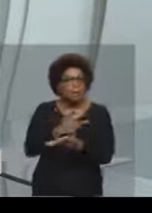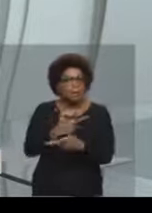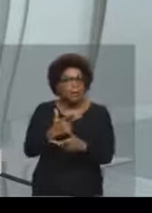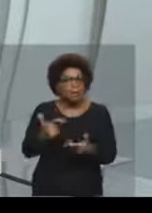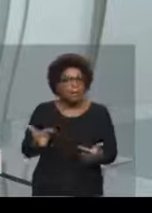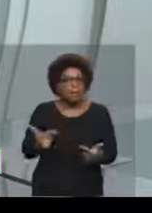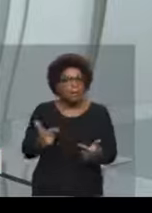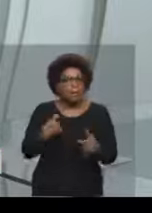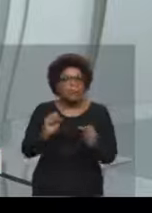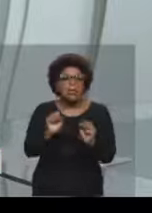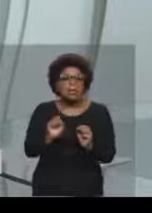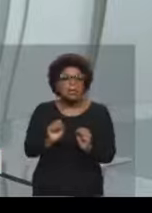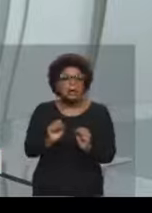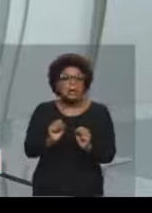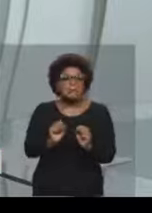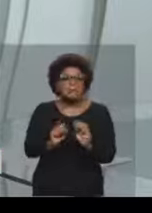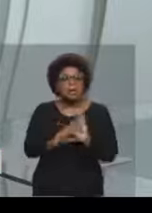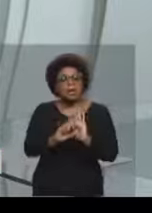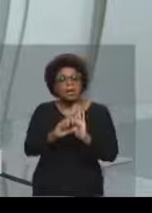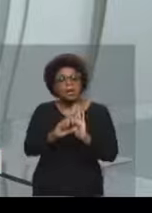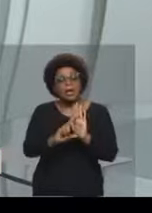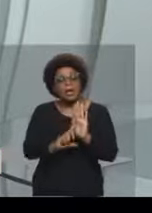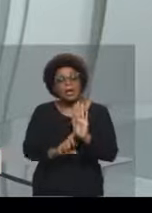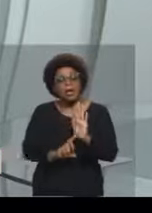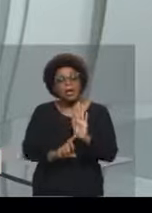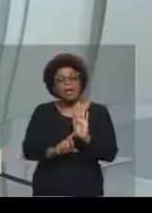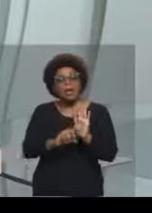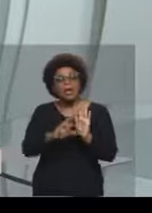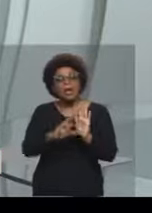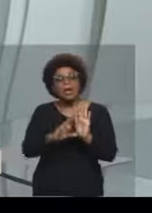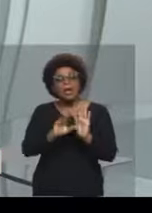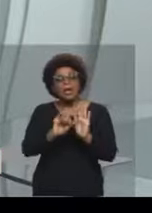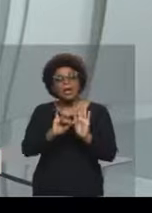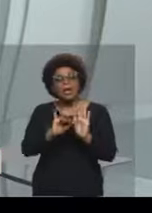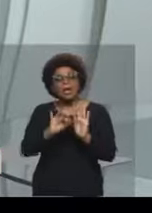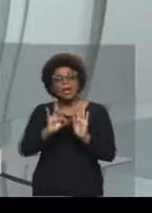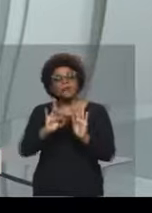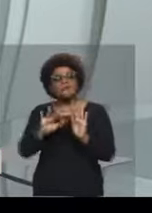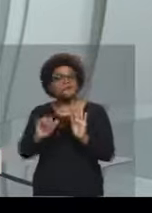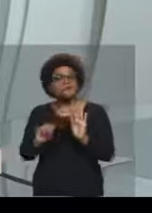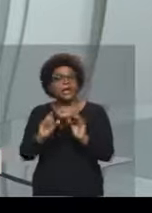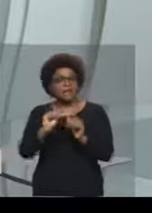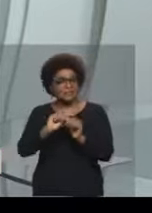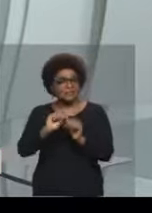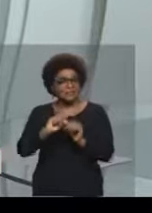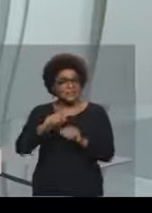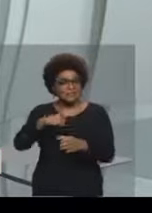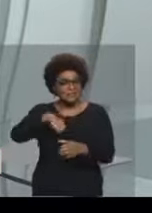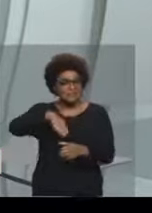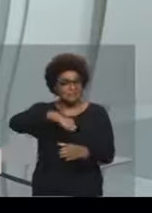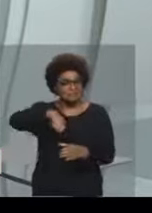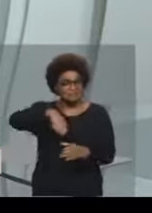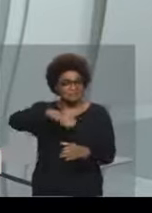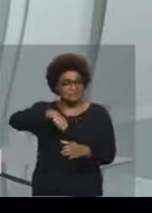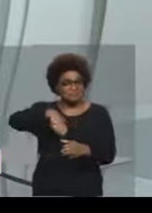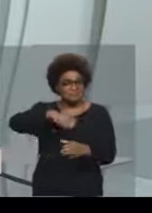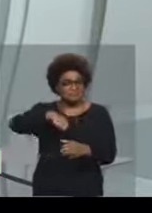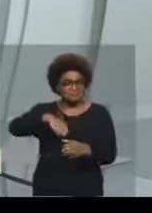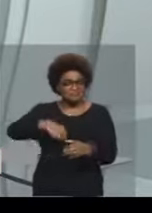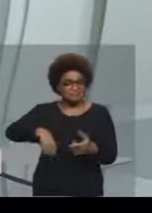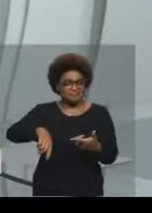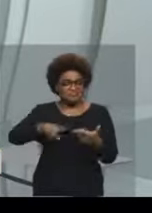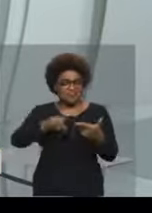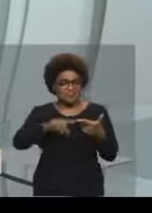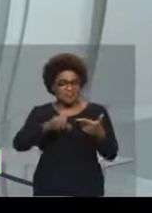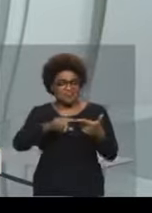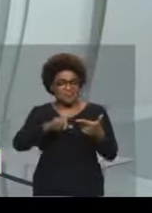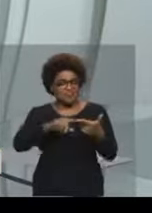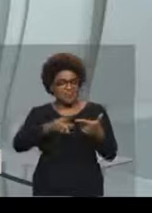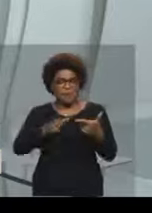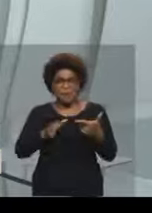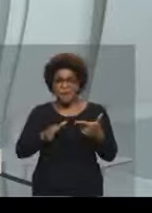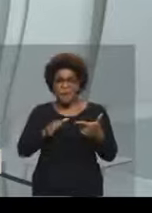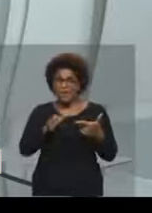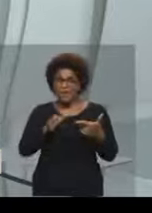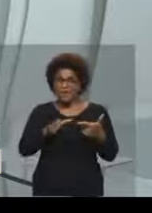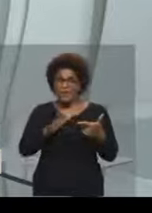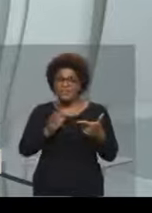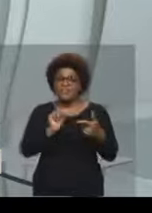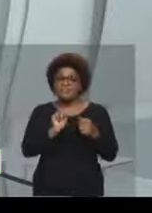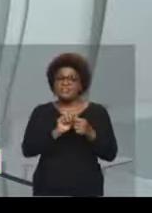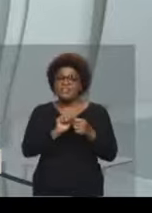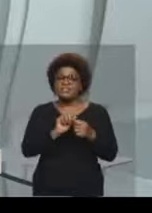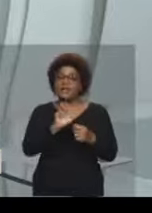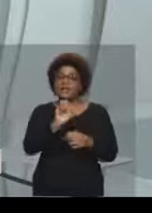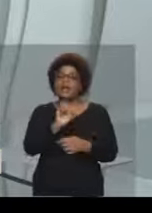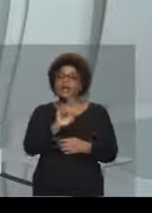pode preparar um alimento. Esse algo pode ser fazer um origami, como nós fizemos. Pode